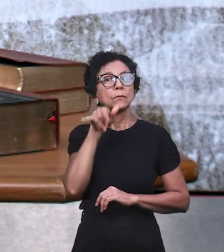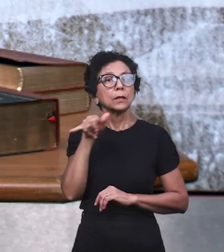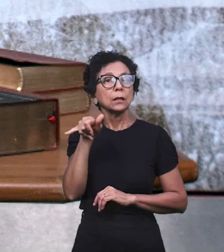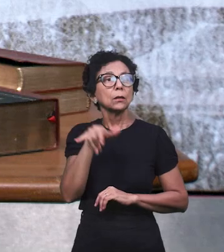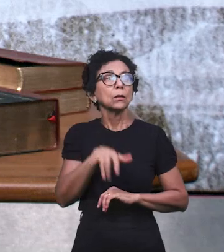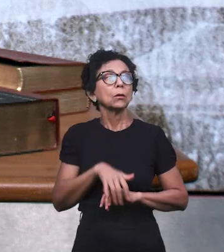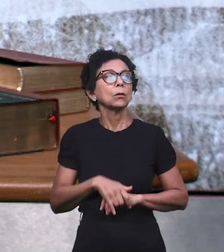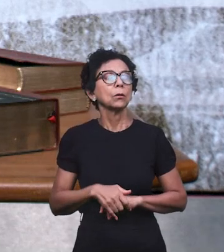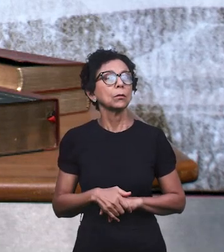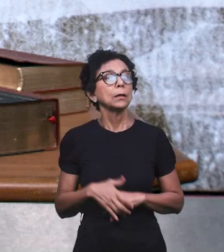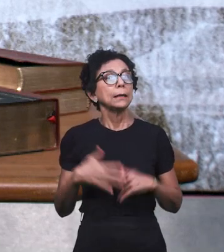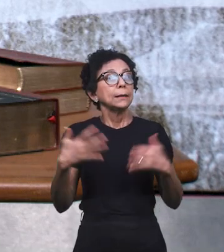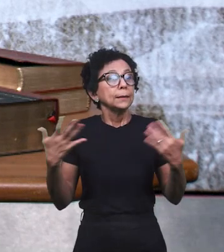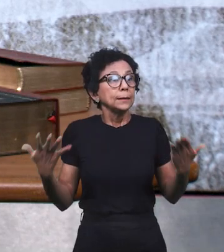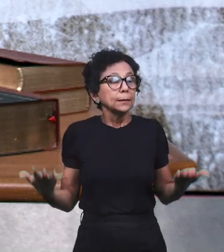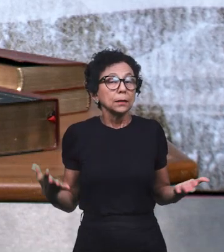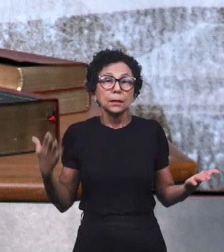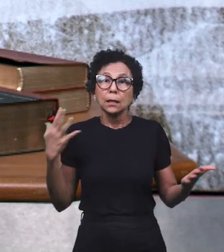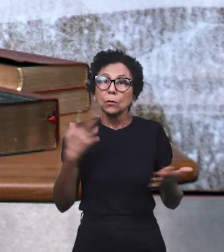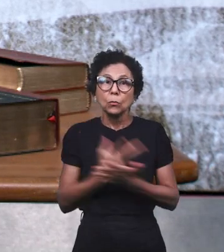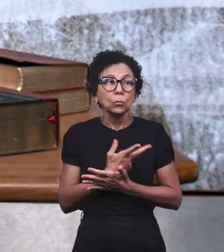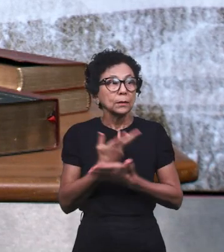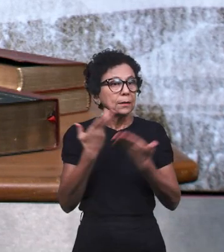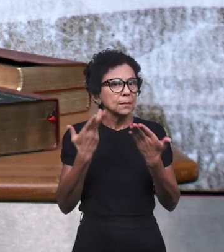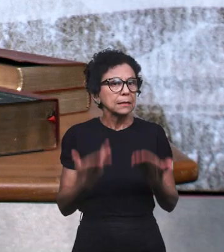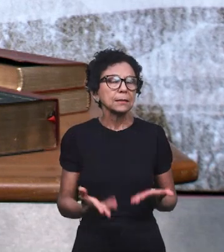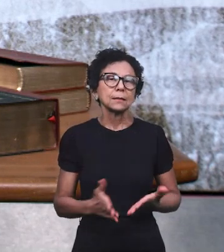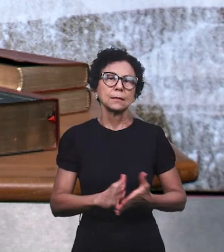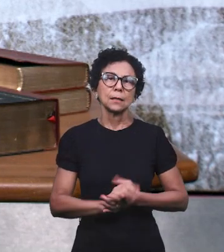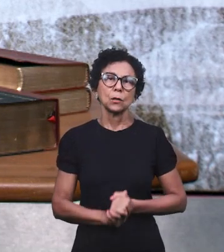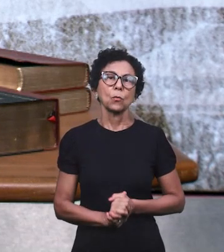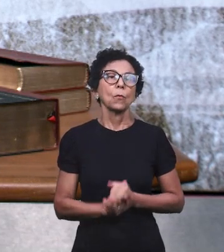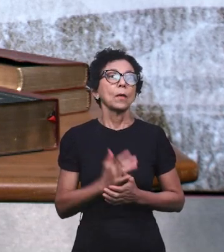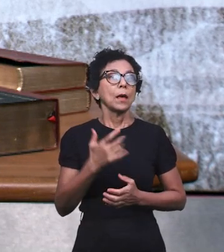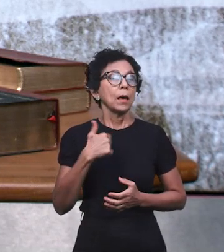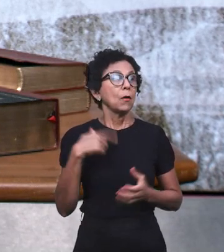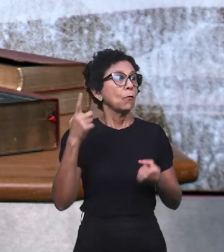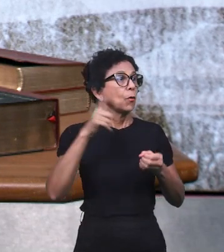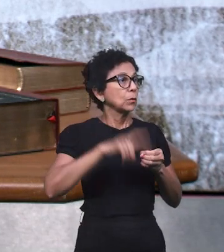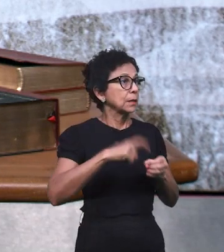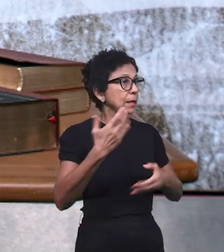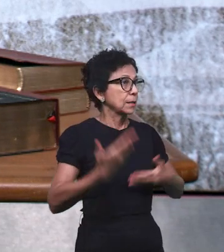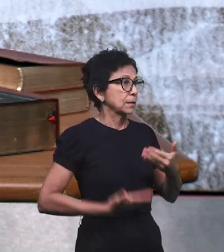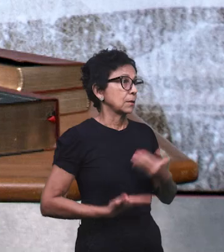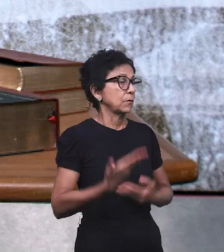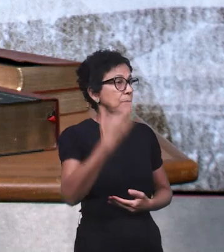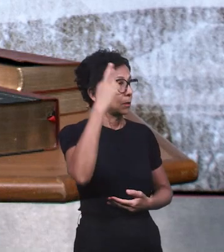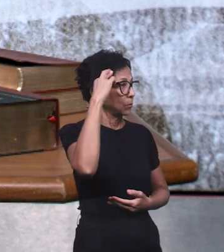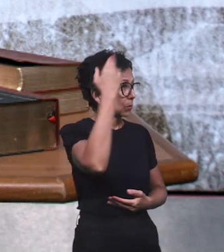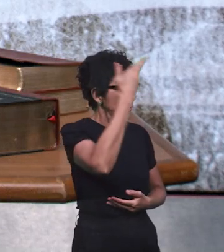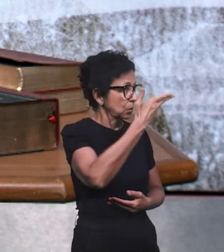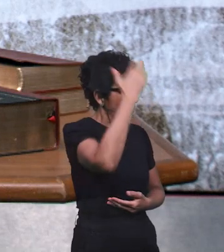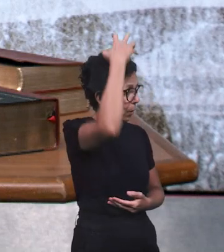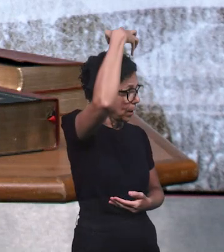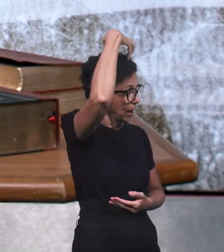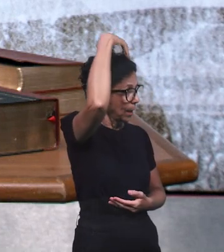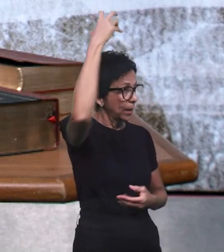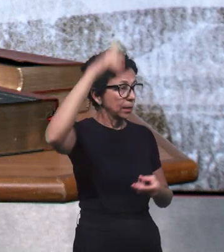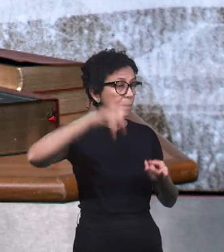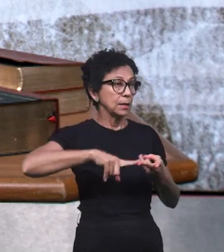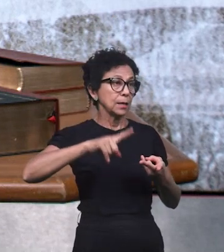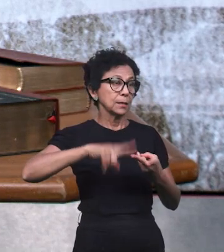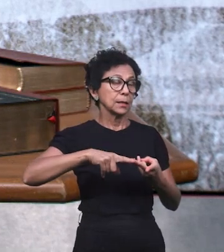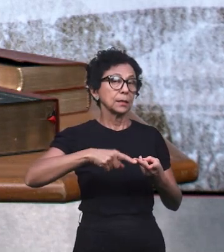mim me fez tornar ao meu estado e a ele fez enforcar.